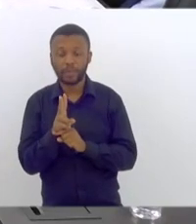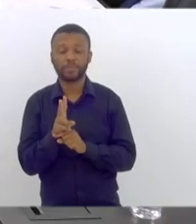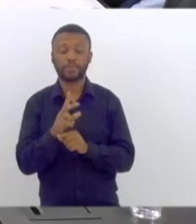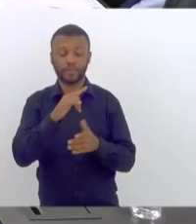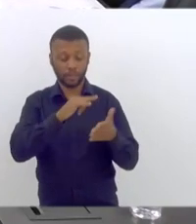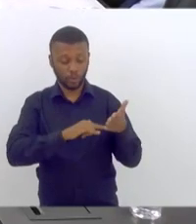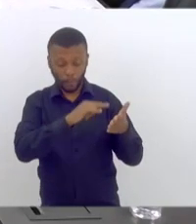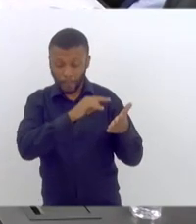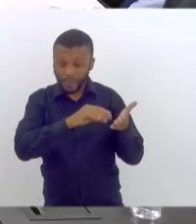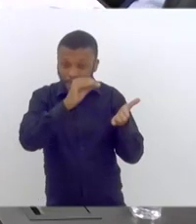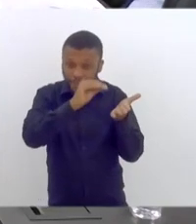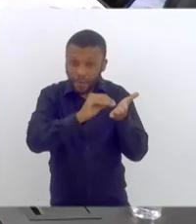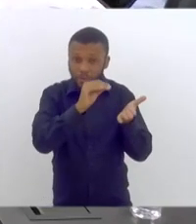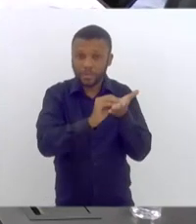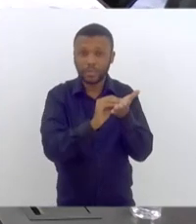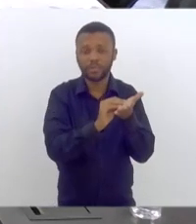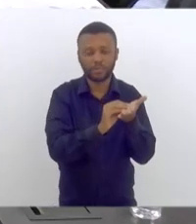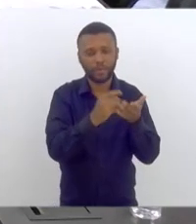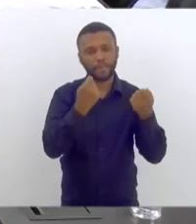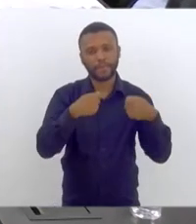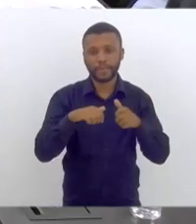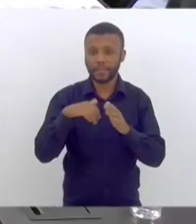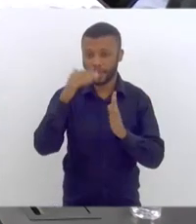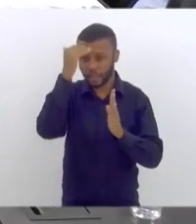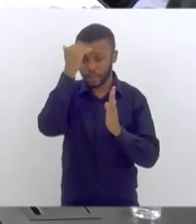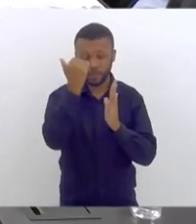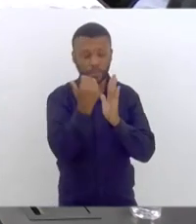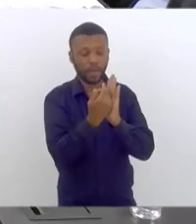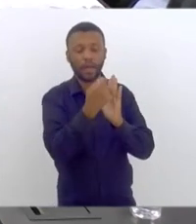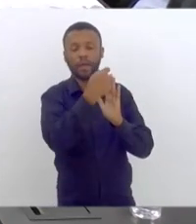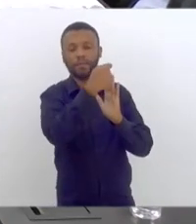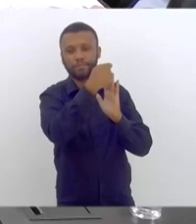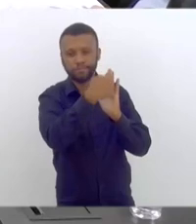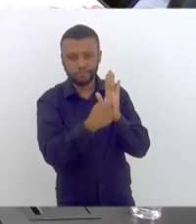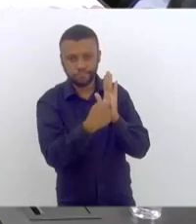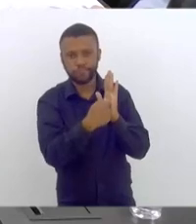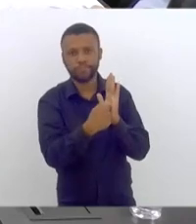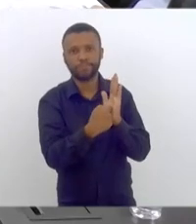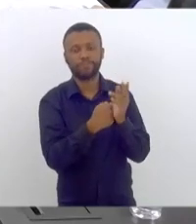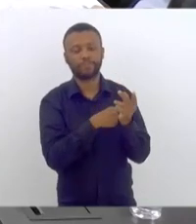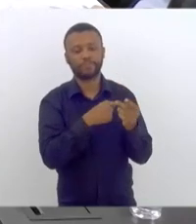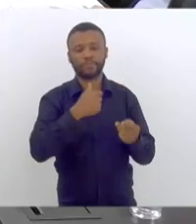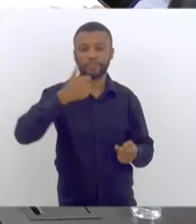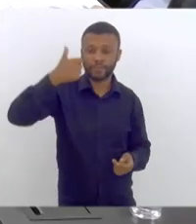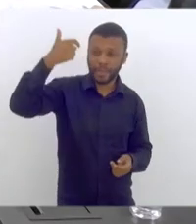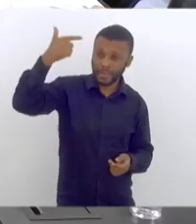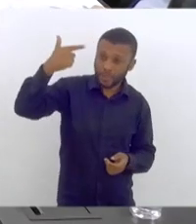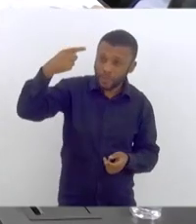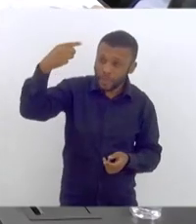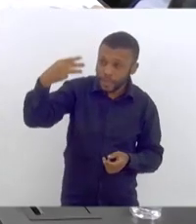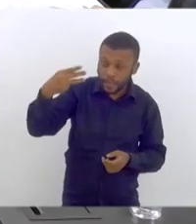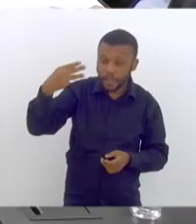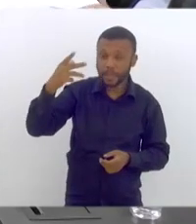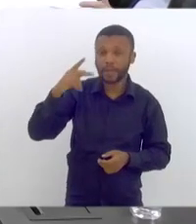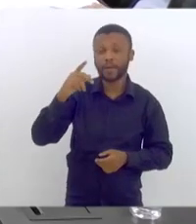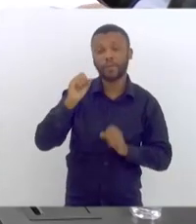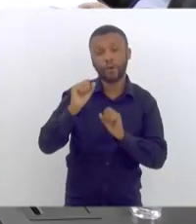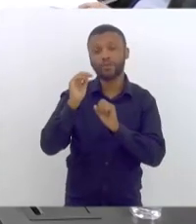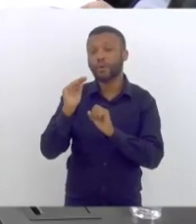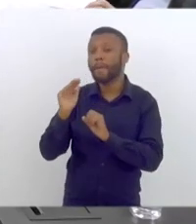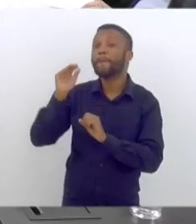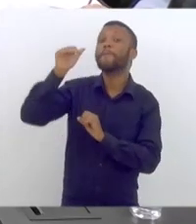documentações necessárias a segunda ou terceira vai passar na minha frente tiver com a documentação necessária